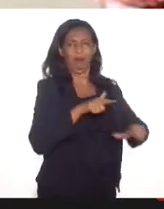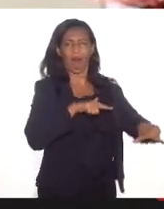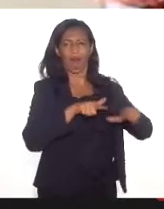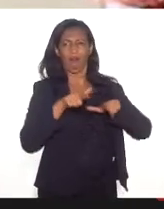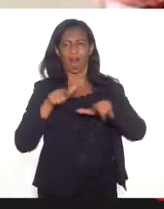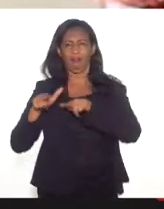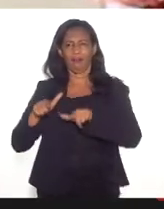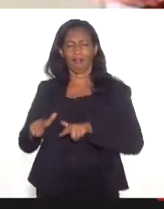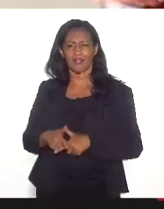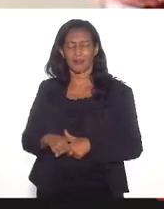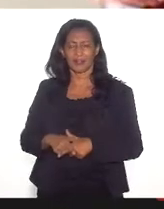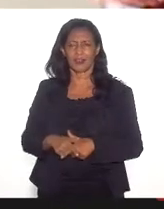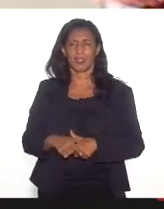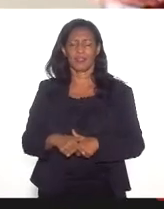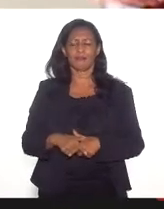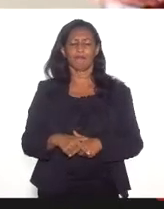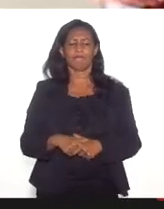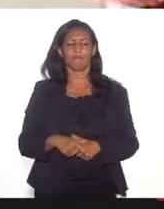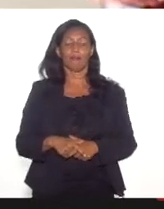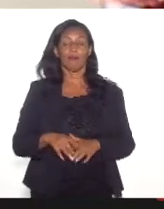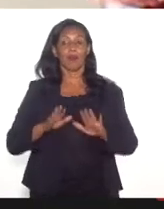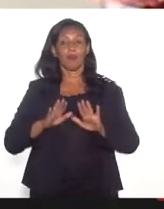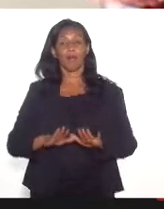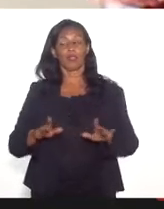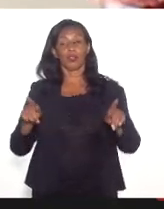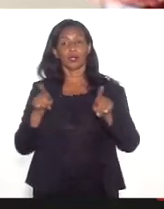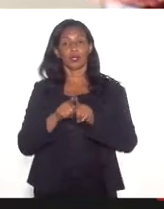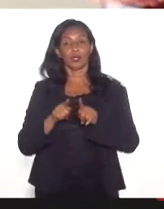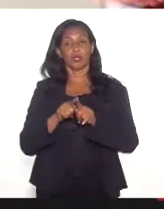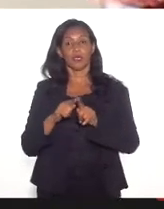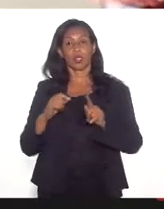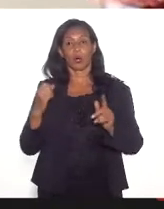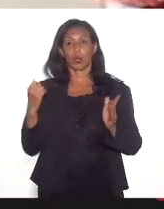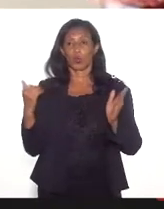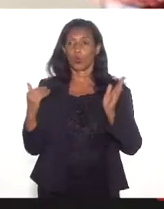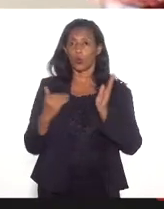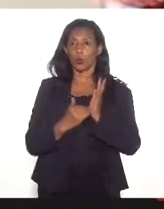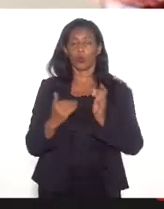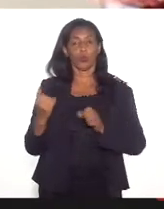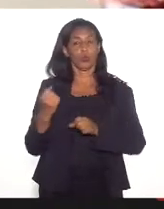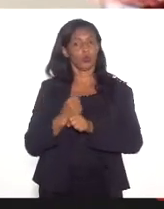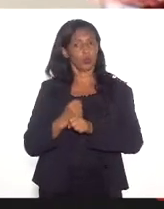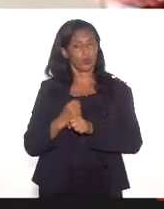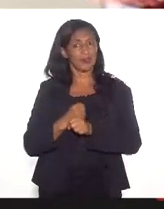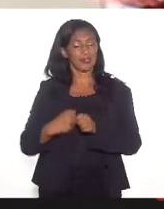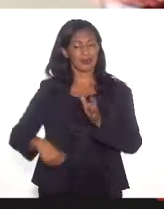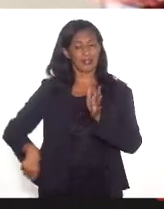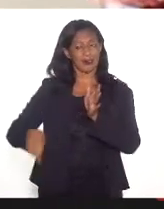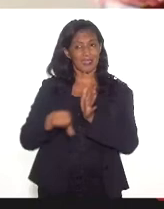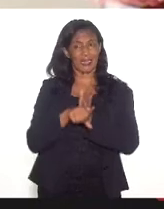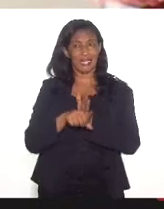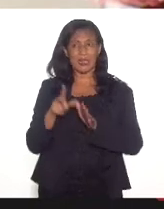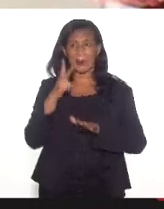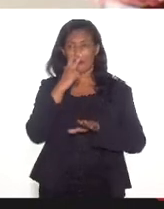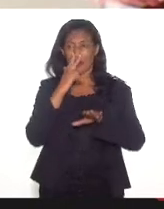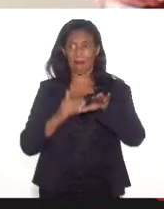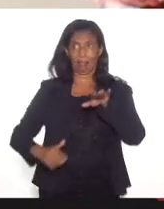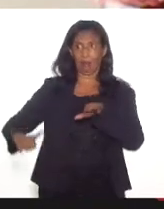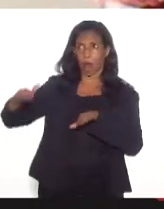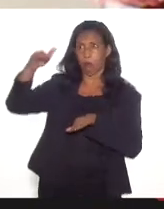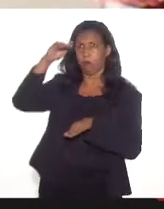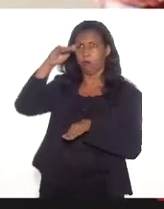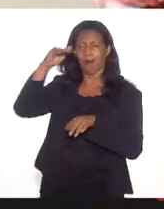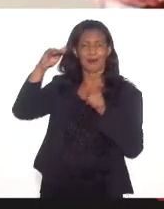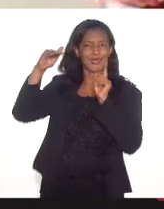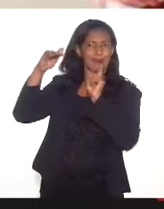essa idade forma acentuada e contínua, mas também porque nos últimos anos essa crise alcançou um novo patamar, com a gente